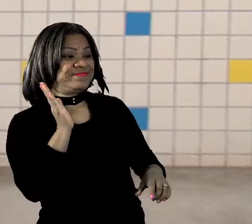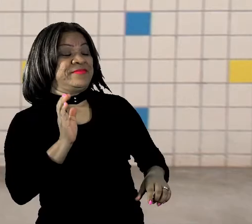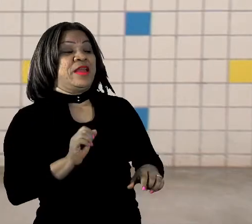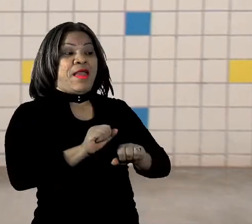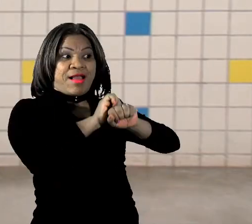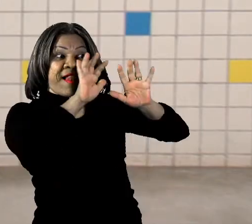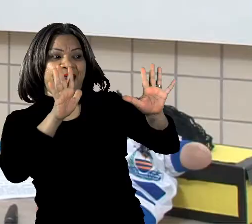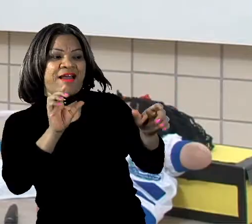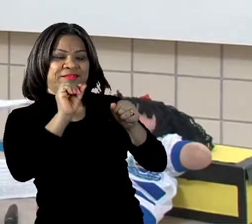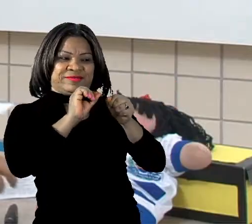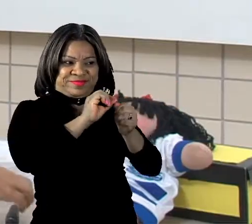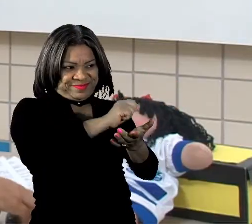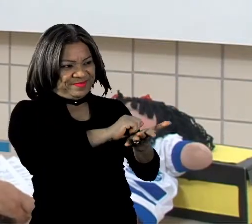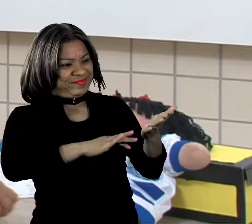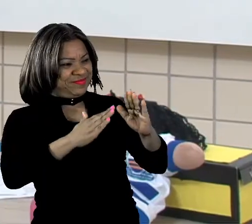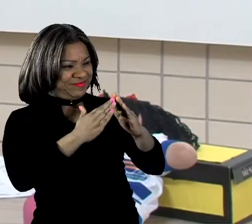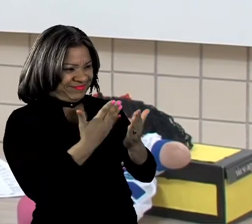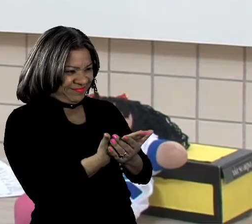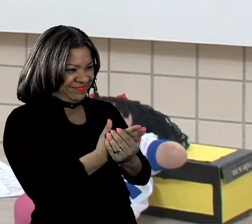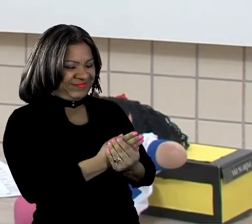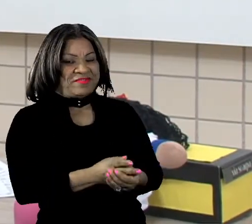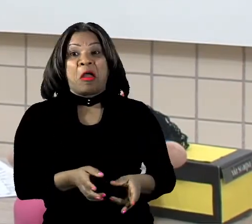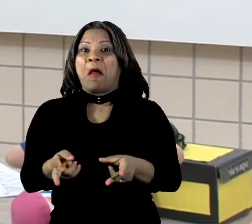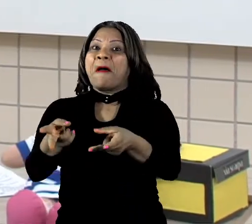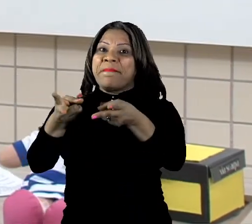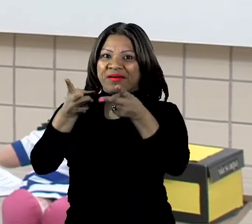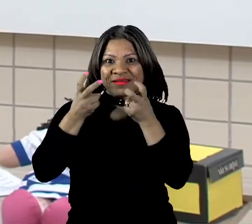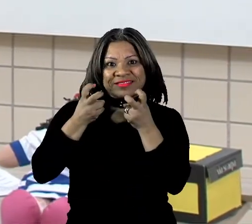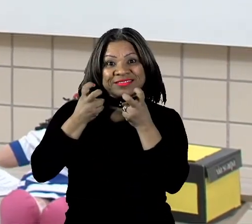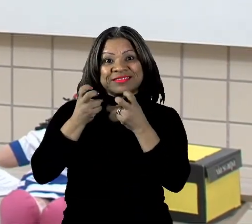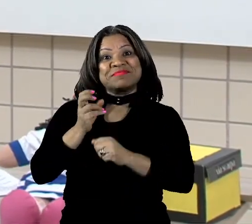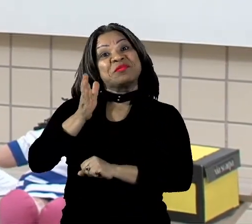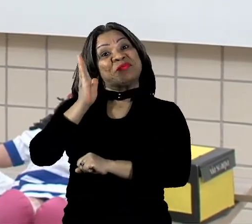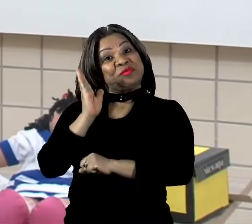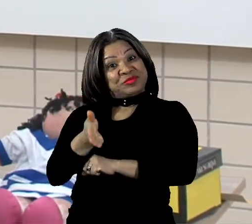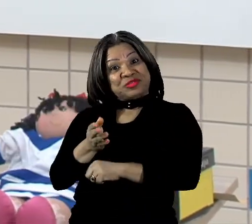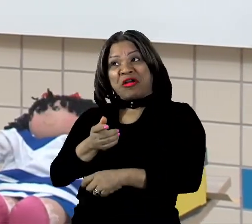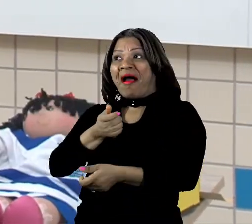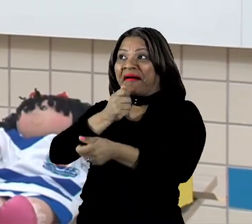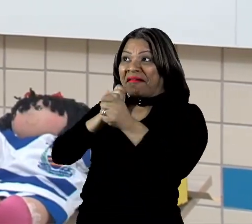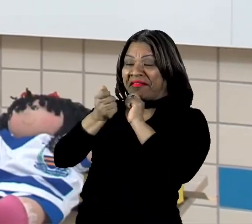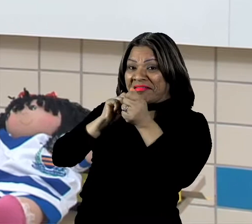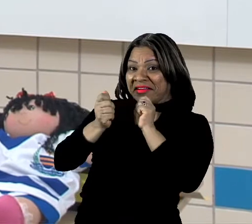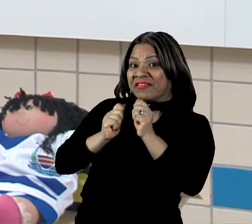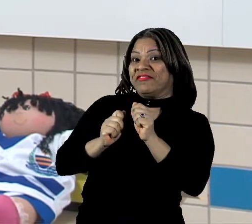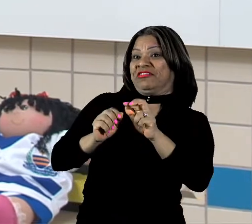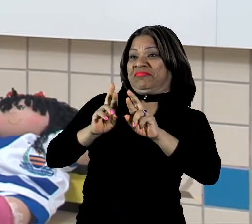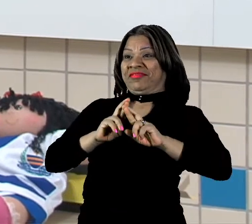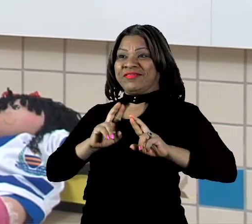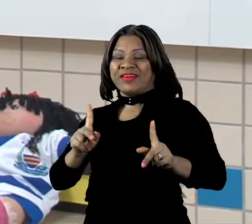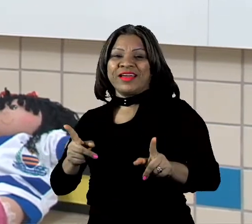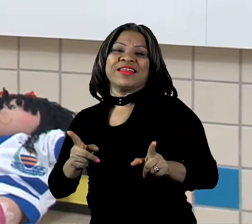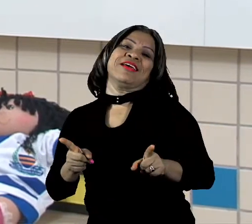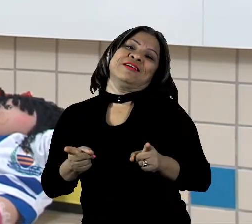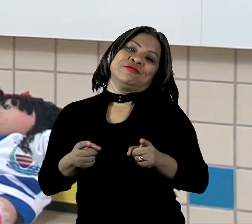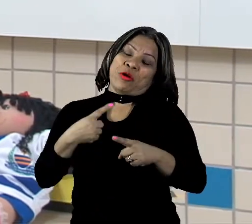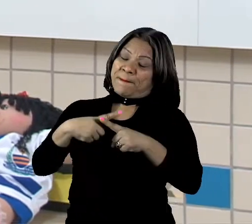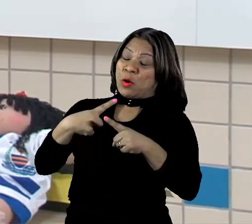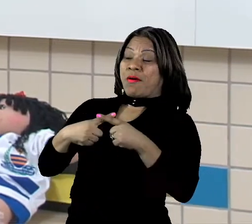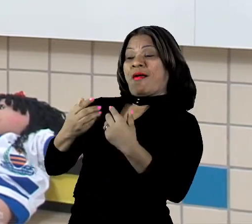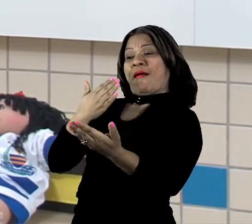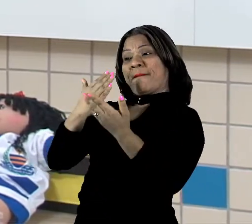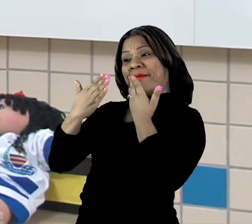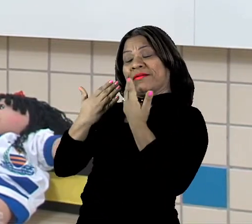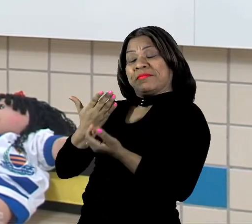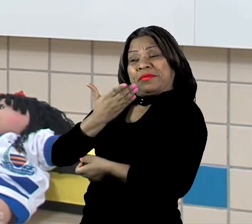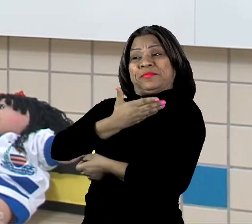escola. Perceberam? Já foi um ritmo diferente essa entrevista, foi mais um bate-papo entre amigos, para trazer